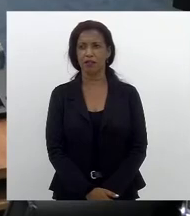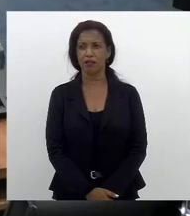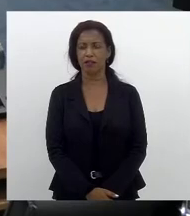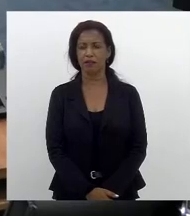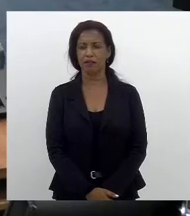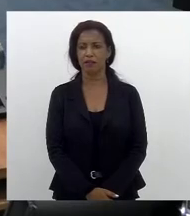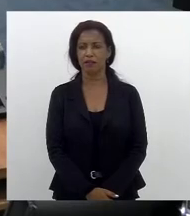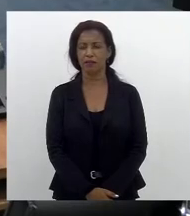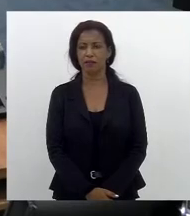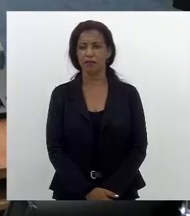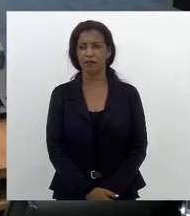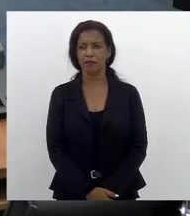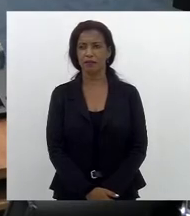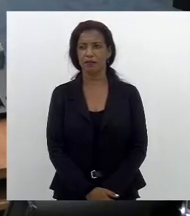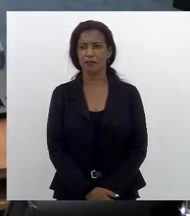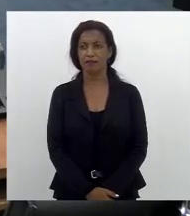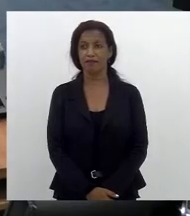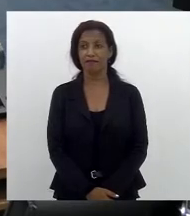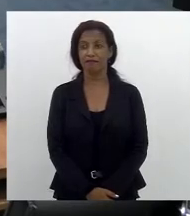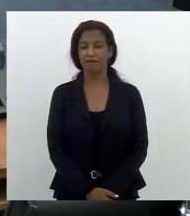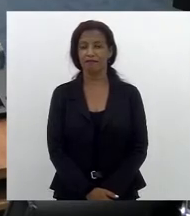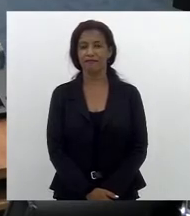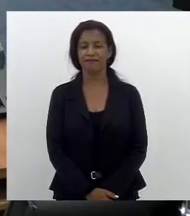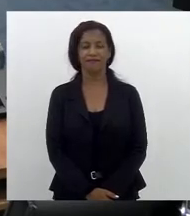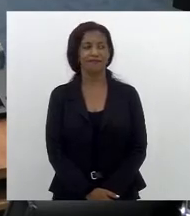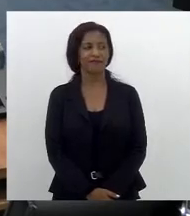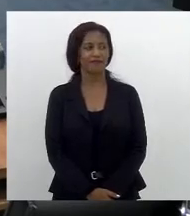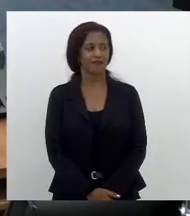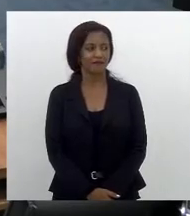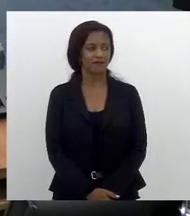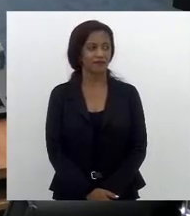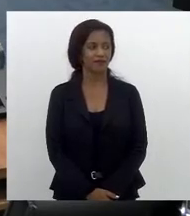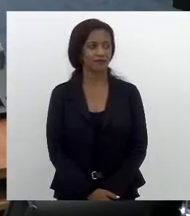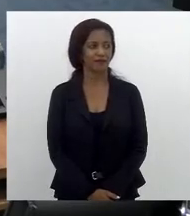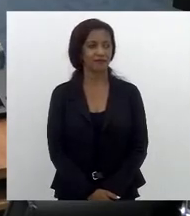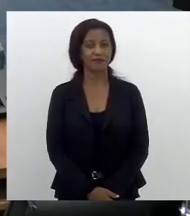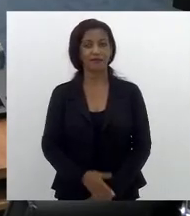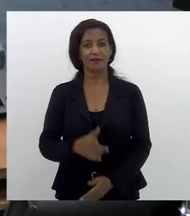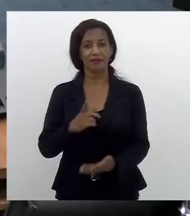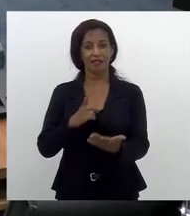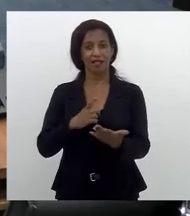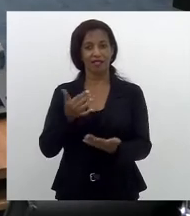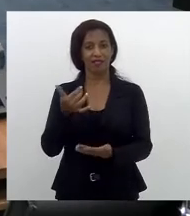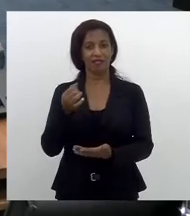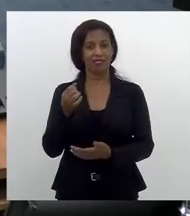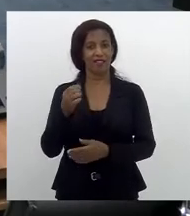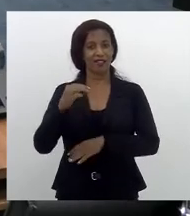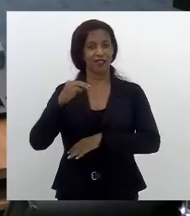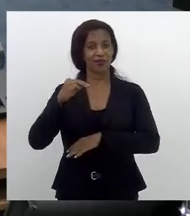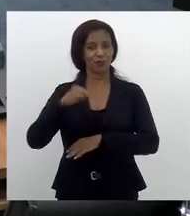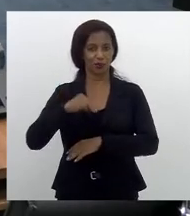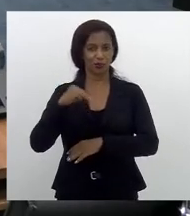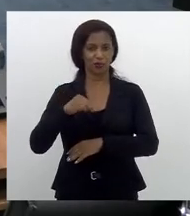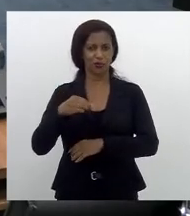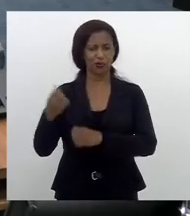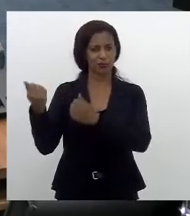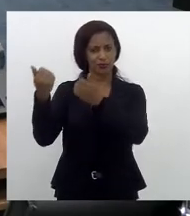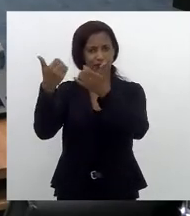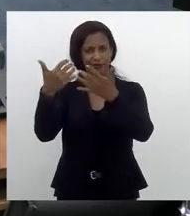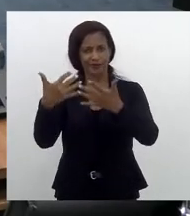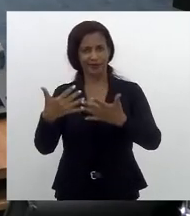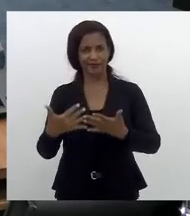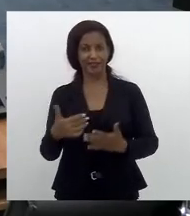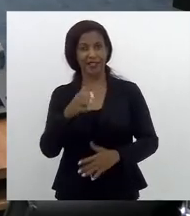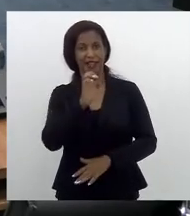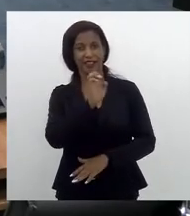Muito bem, viagem. Estava sentado. Vossa Excelência tem 10 minutos para proferir à